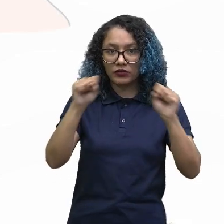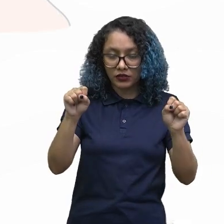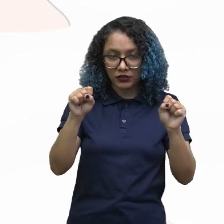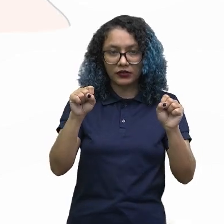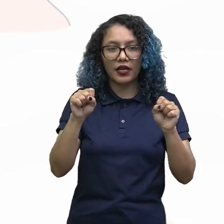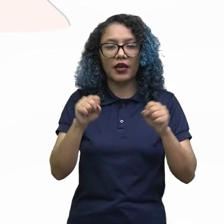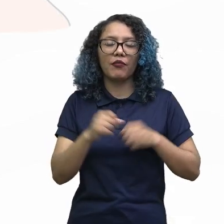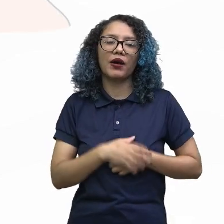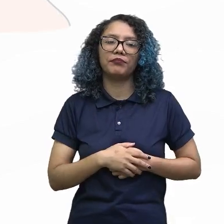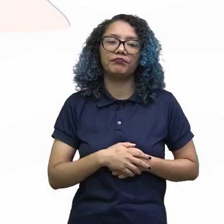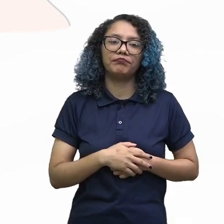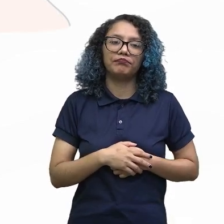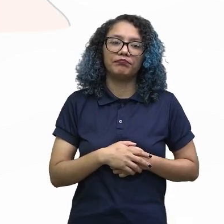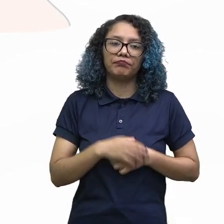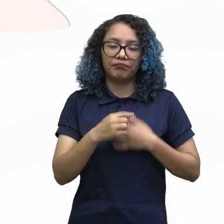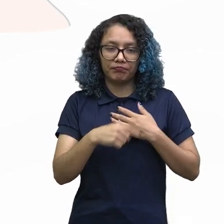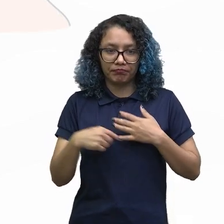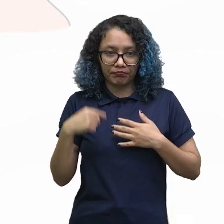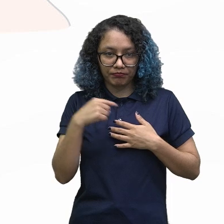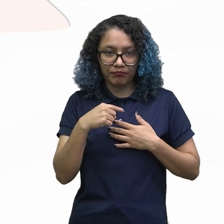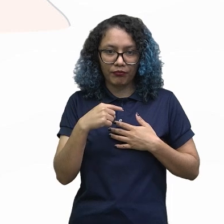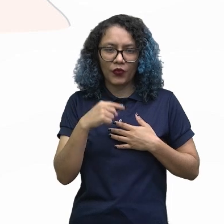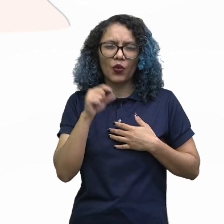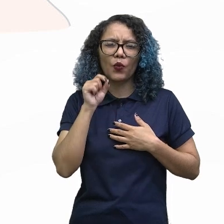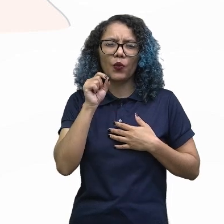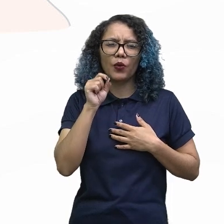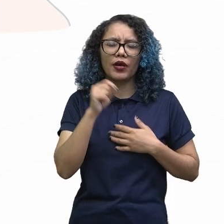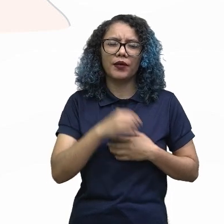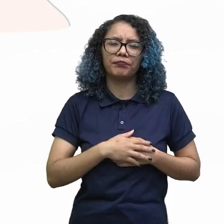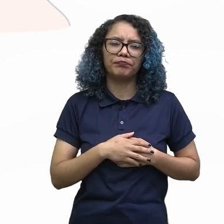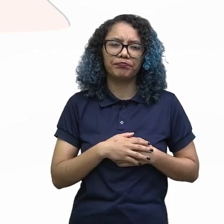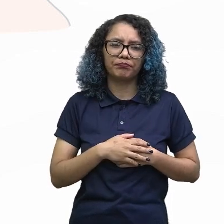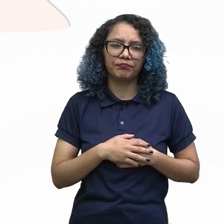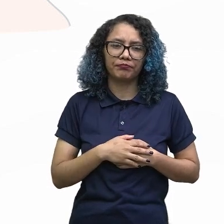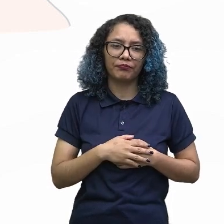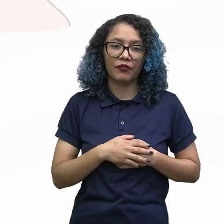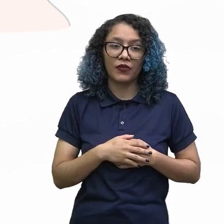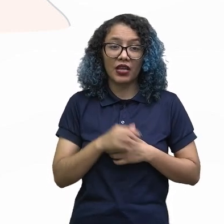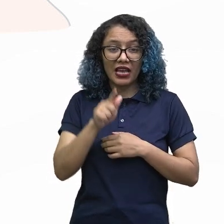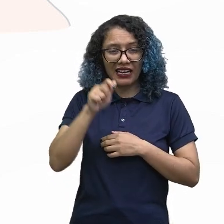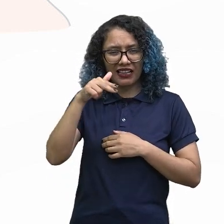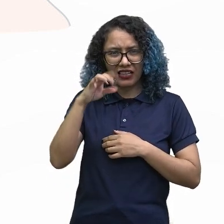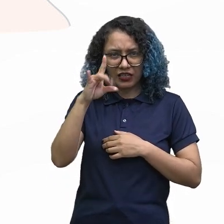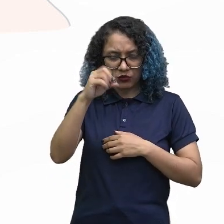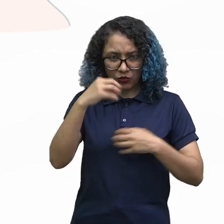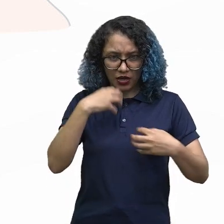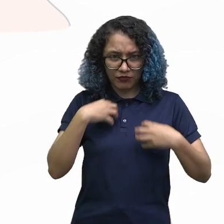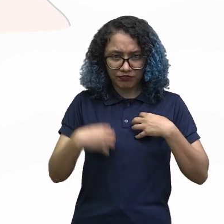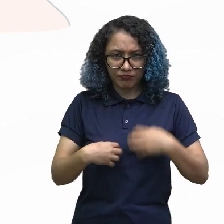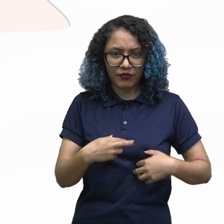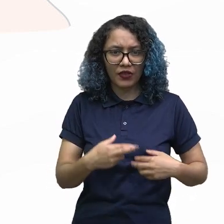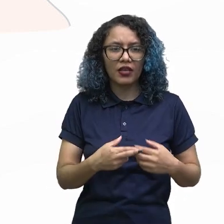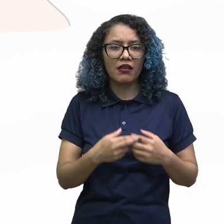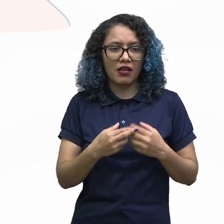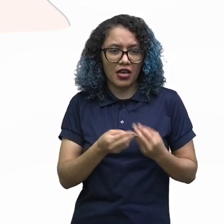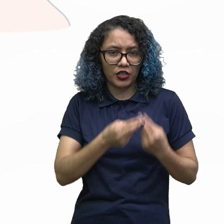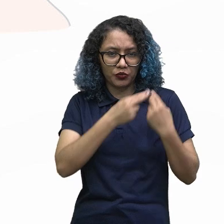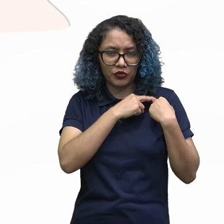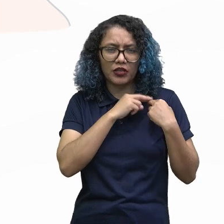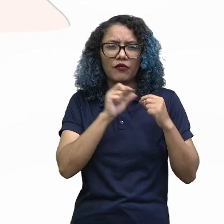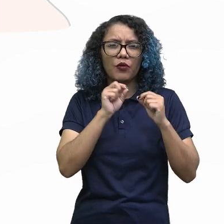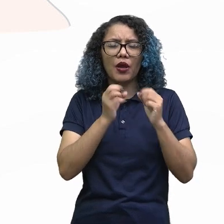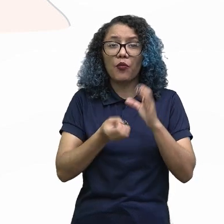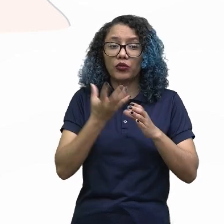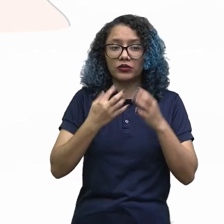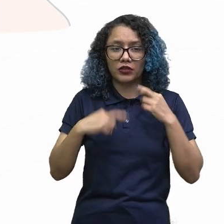é um conjunto de glândulas responsáveis pela produção dos hormônios que são lançados no sangue e percorrem o corpo